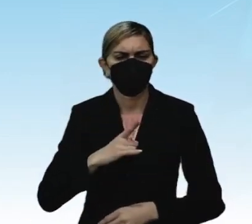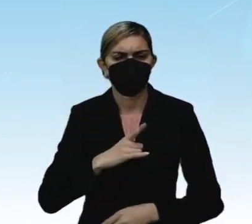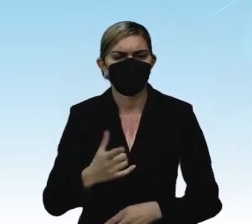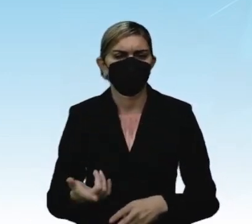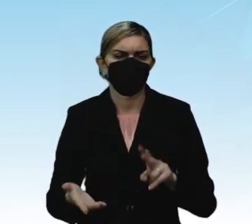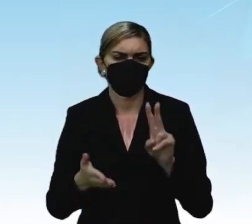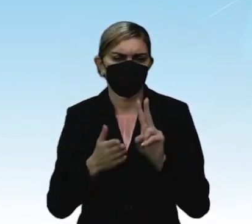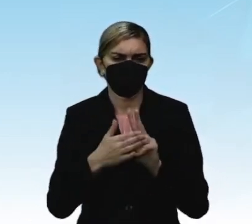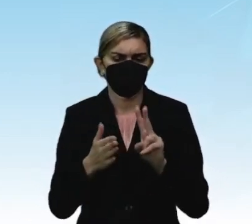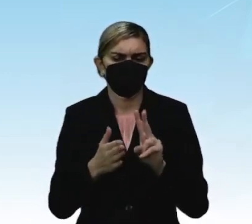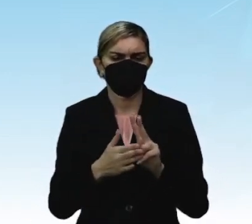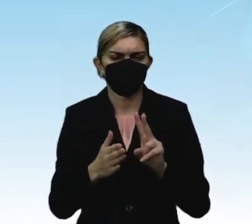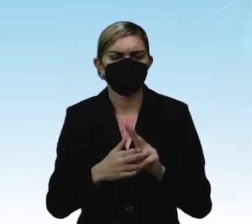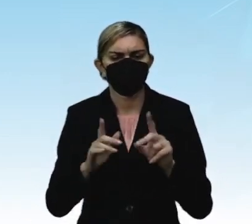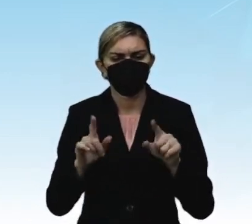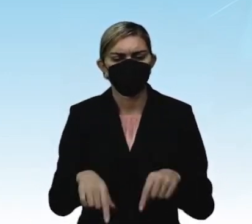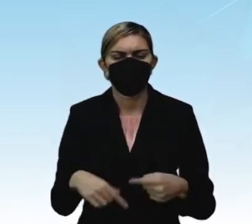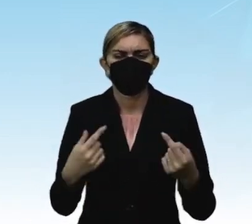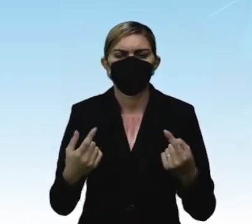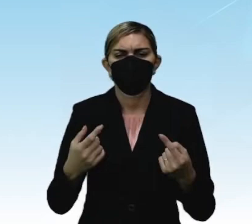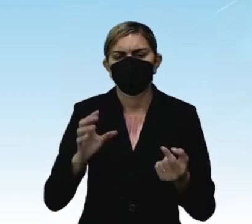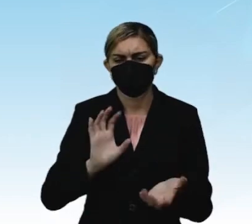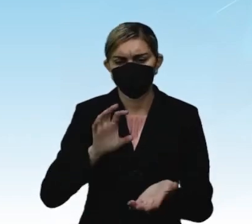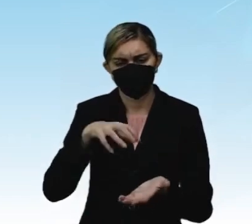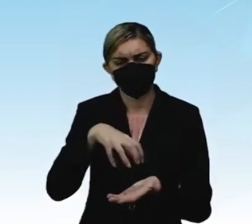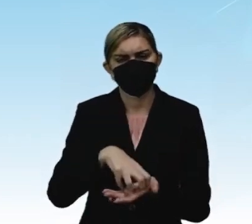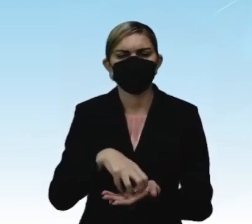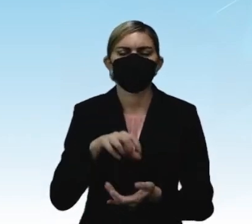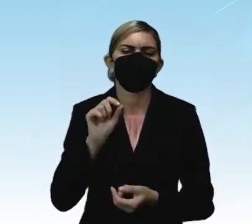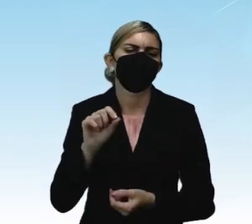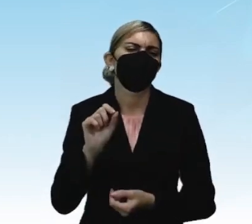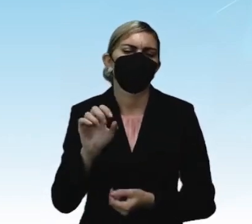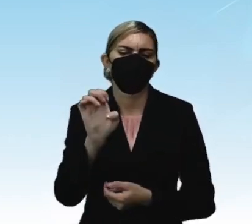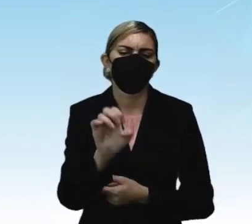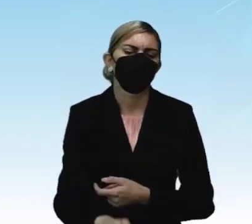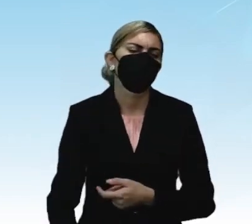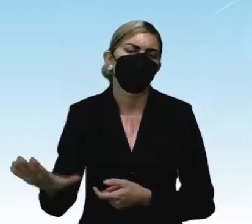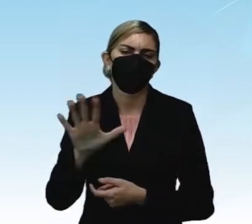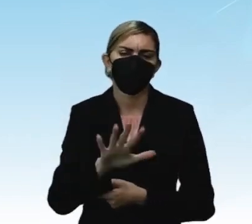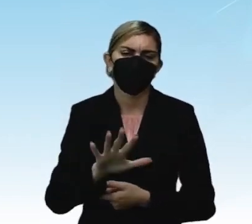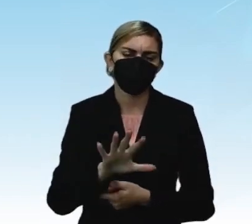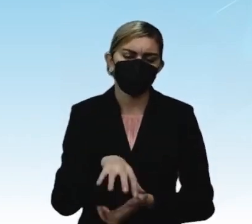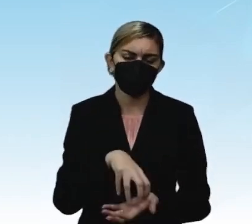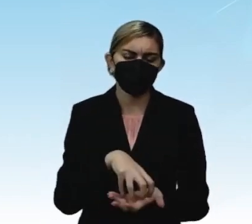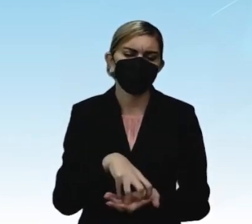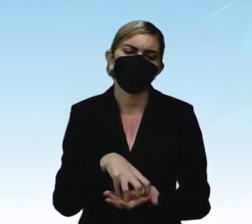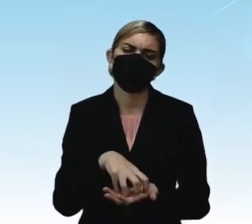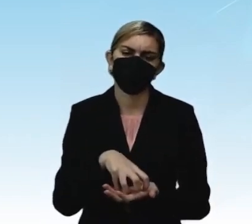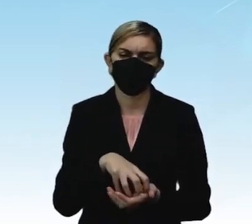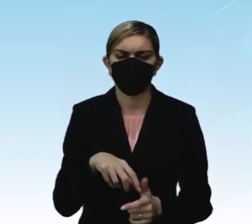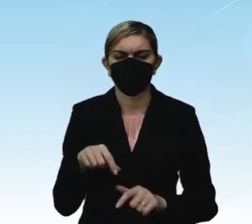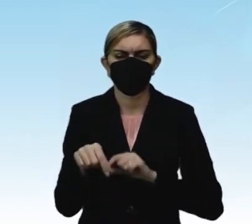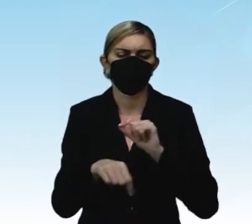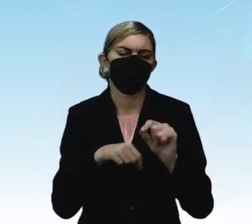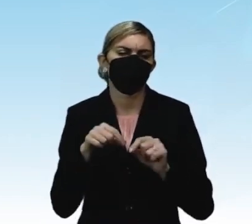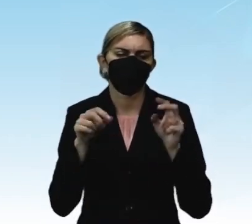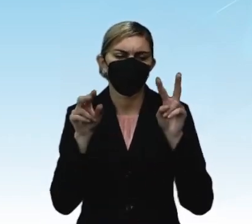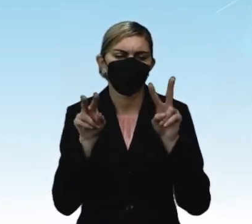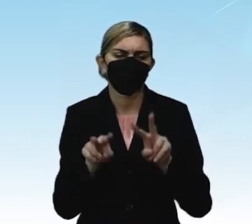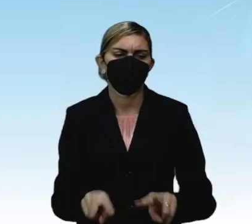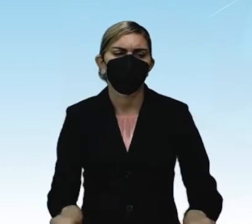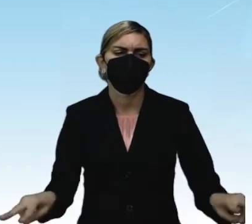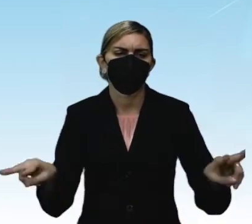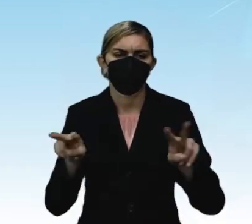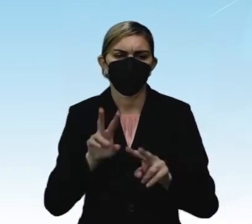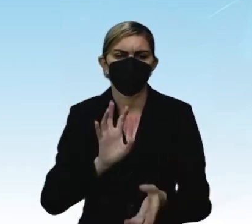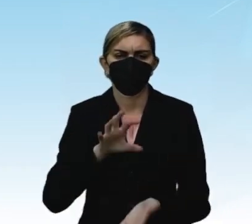índios, dos indígenas, era eurocêntrica. O que é isso, professora? Eurocêntrica. Então, a visão